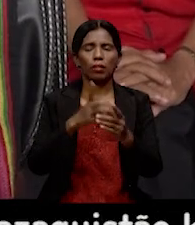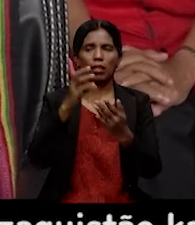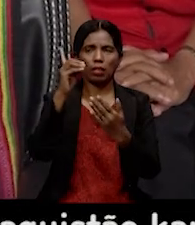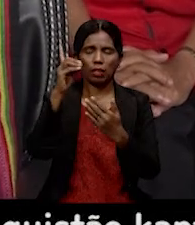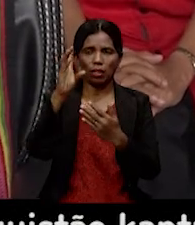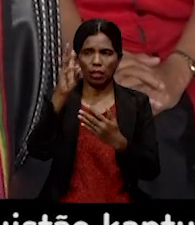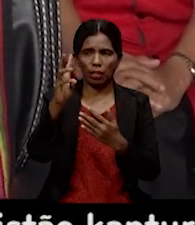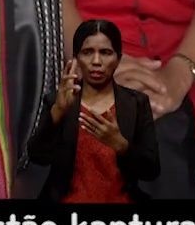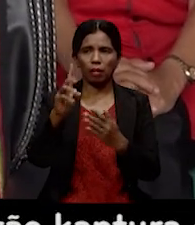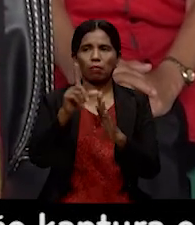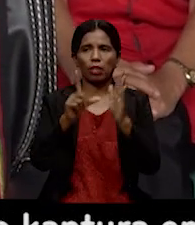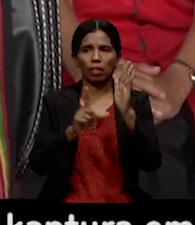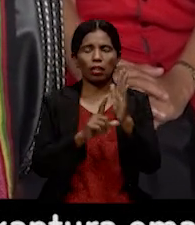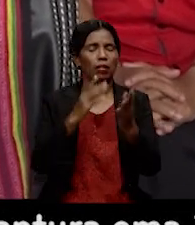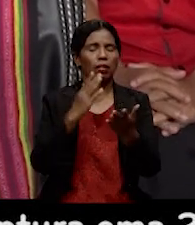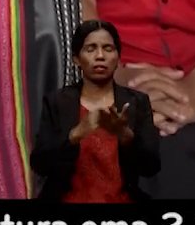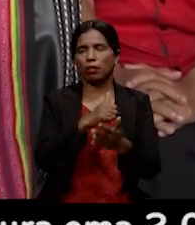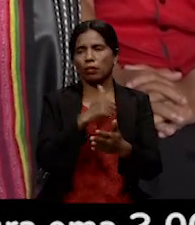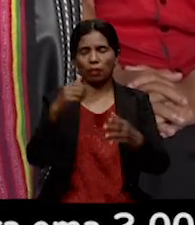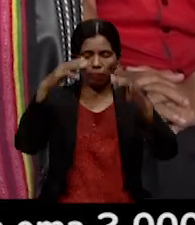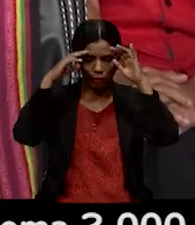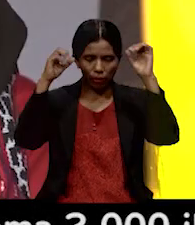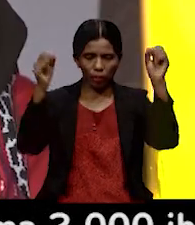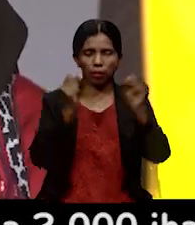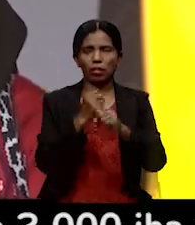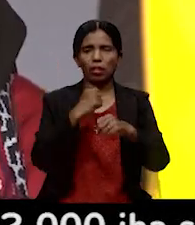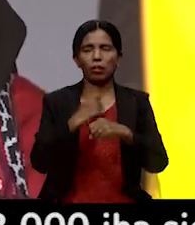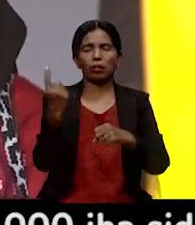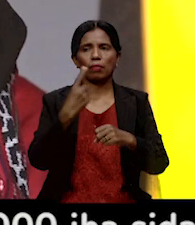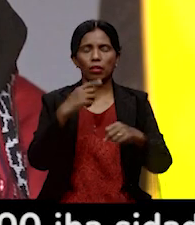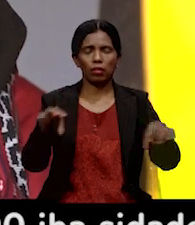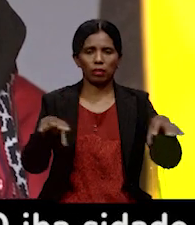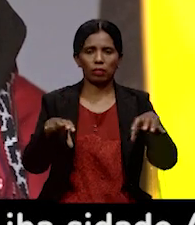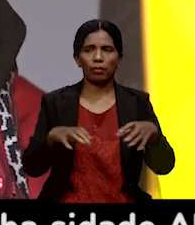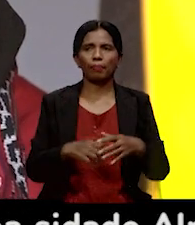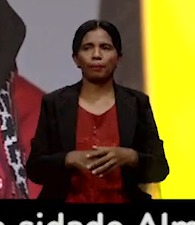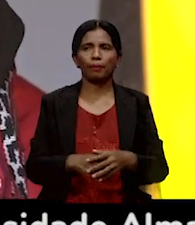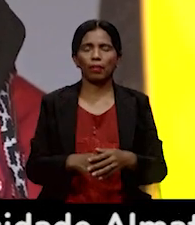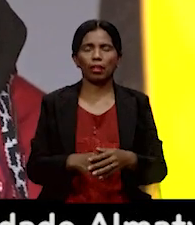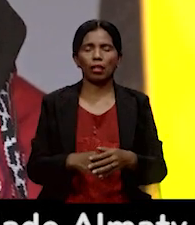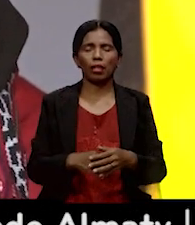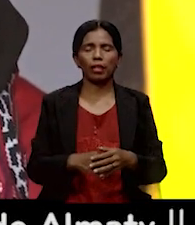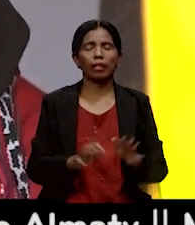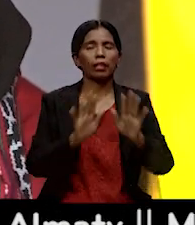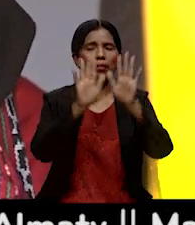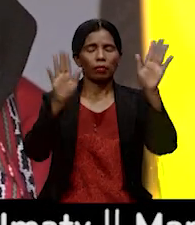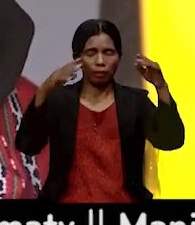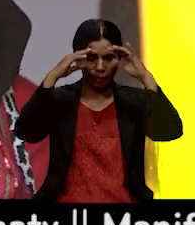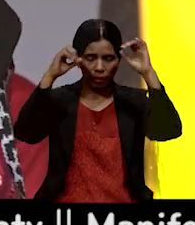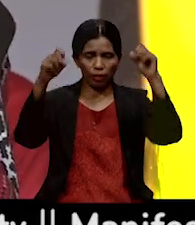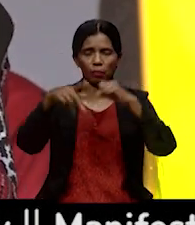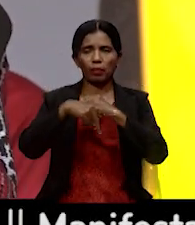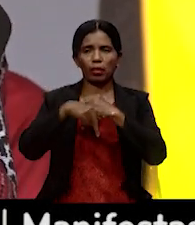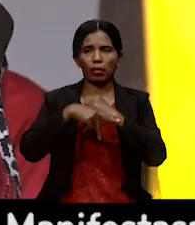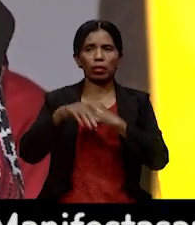lei limita. Sia lo kene hoto ni Presidente da Repubblica halano fatine kana. Ia domingo finalize ne Presidente Partido Fretilin